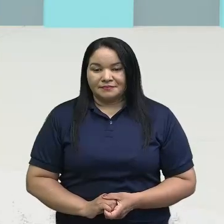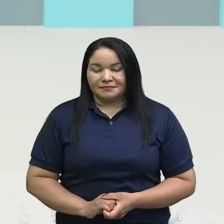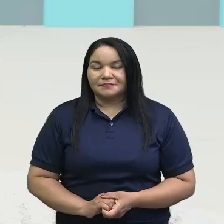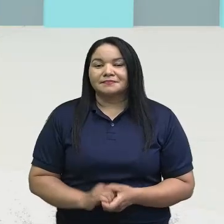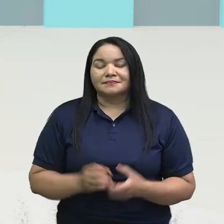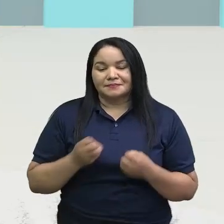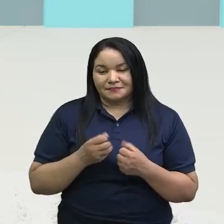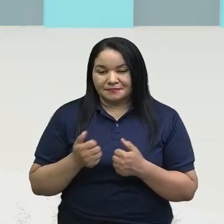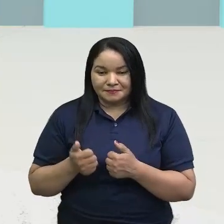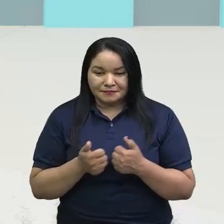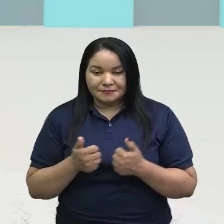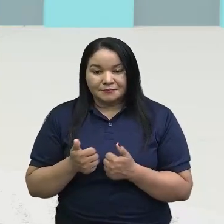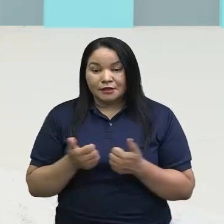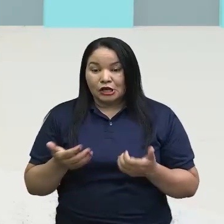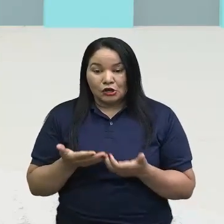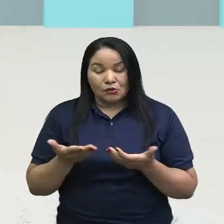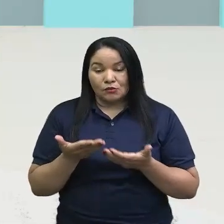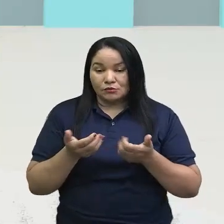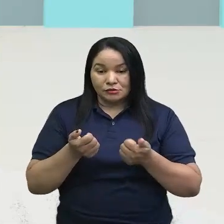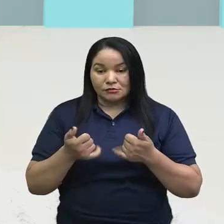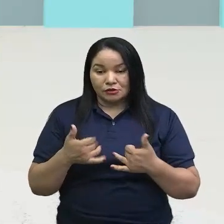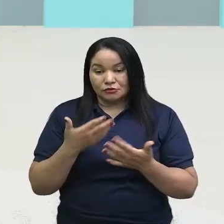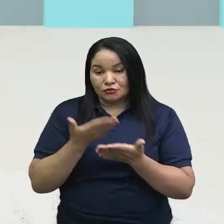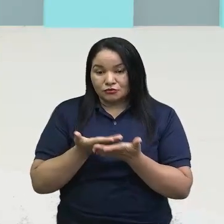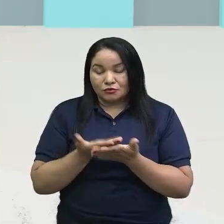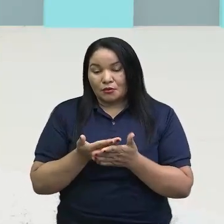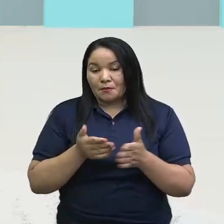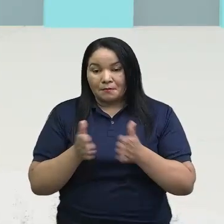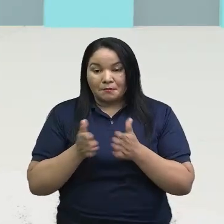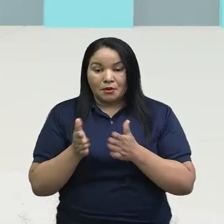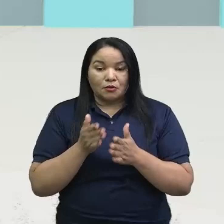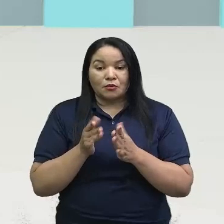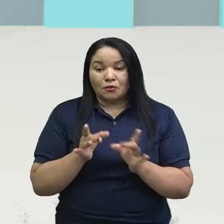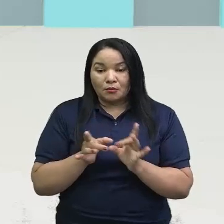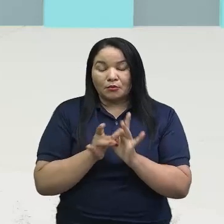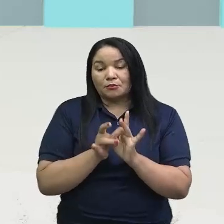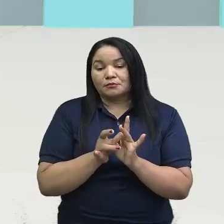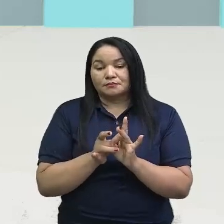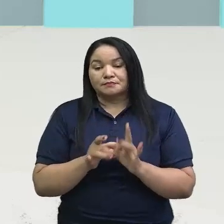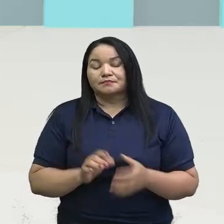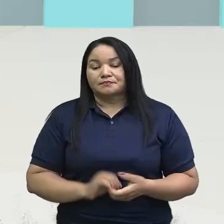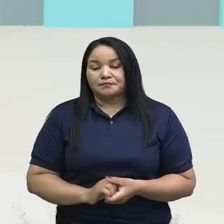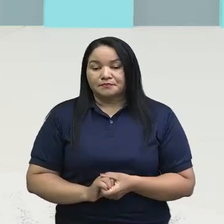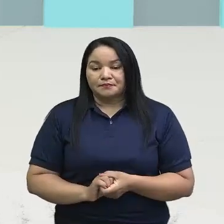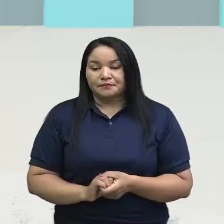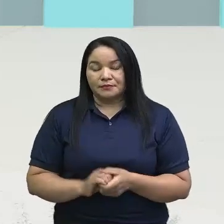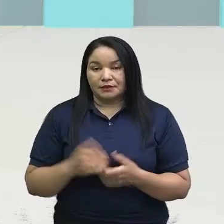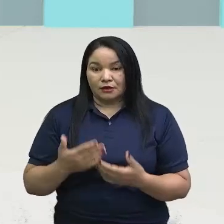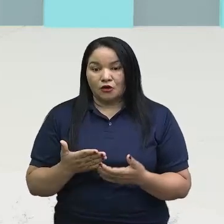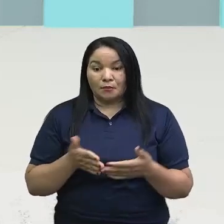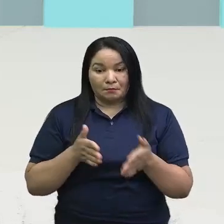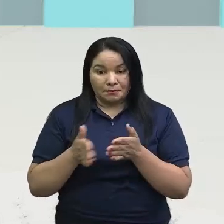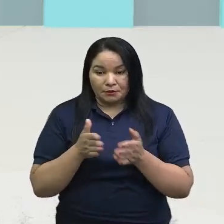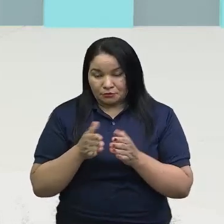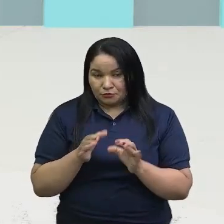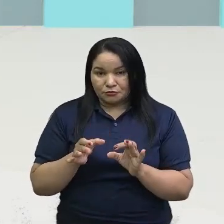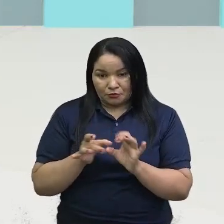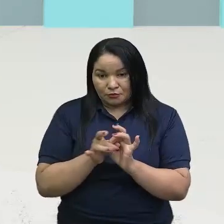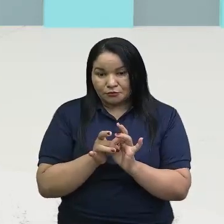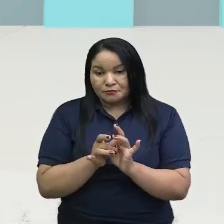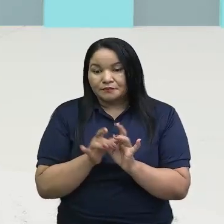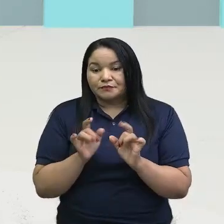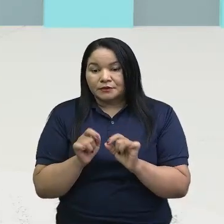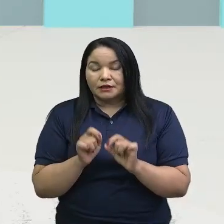Muito bem, turmas, então, hoje nós iremos estudar o período composto por coordenação. Então, o período composto por coordenação,